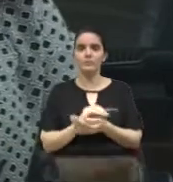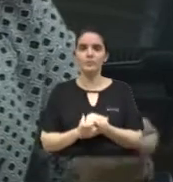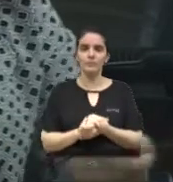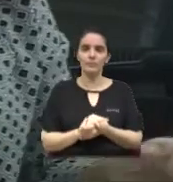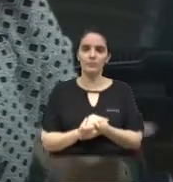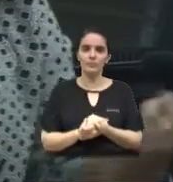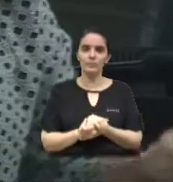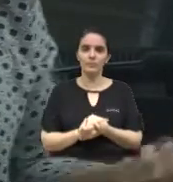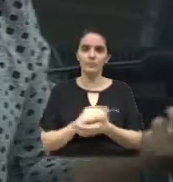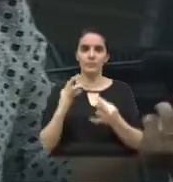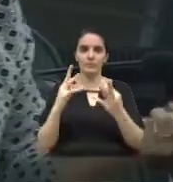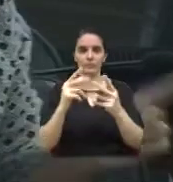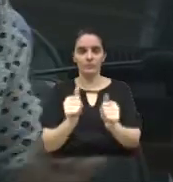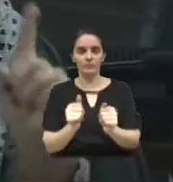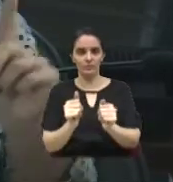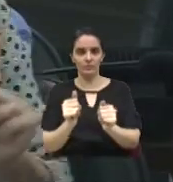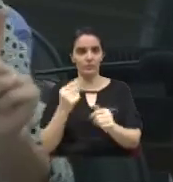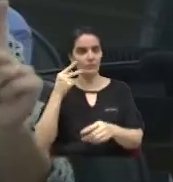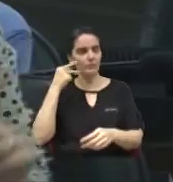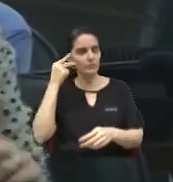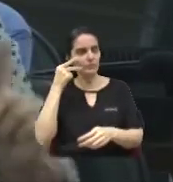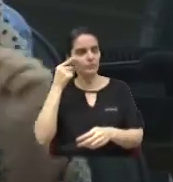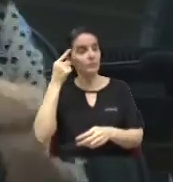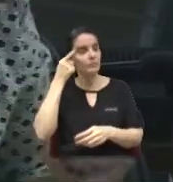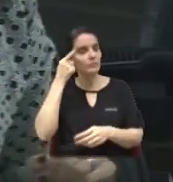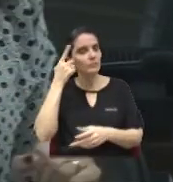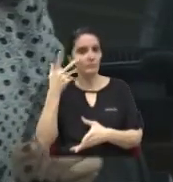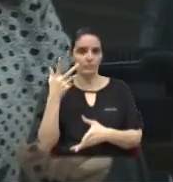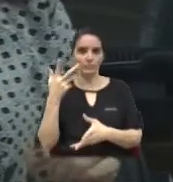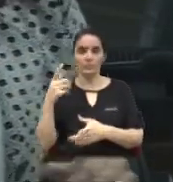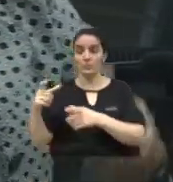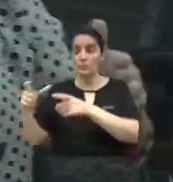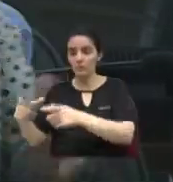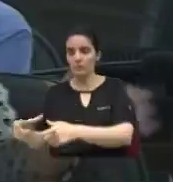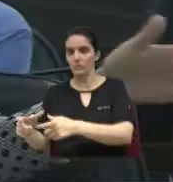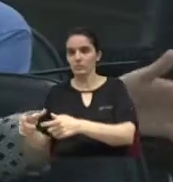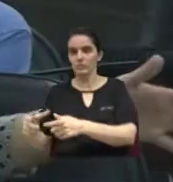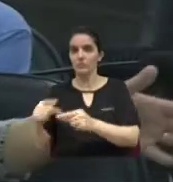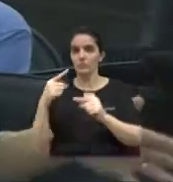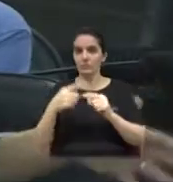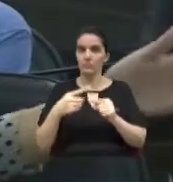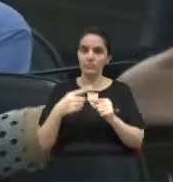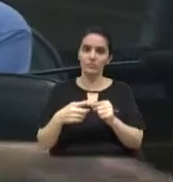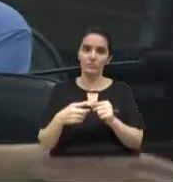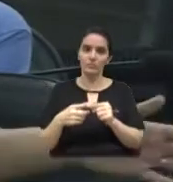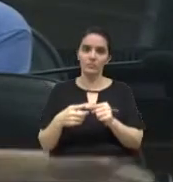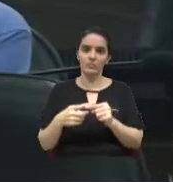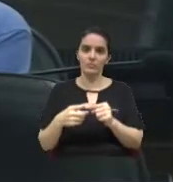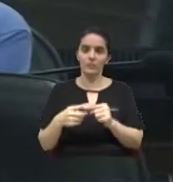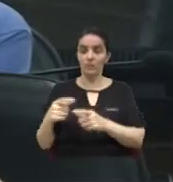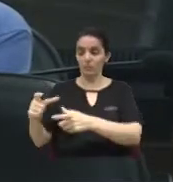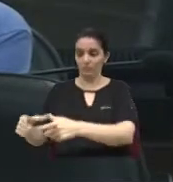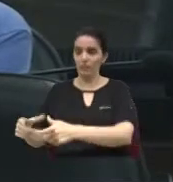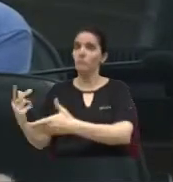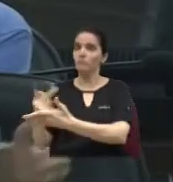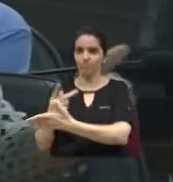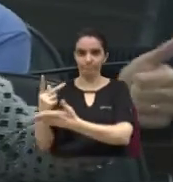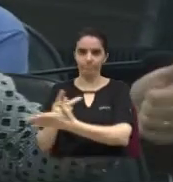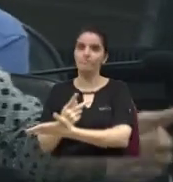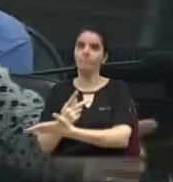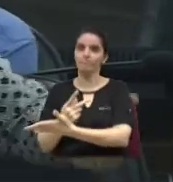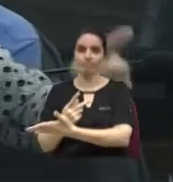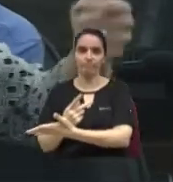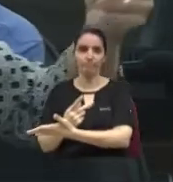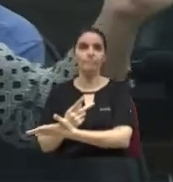externa a maior parte da vontade dos pares, aqui no sentido de local. Porque que está em local errado, eu acho que isso vereador